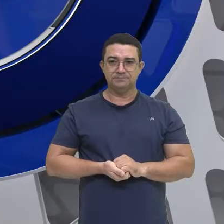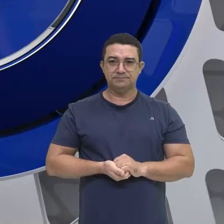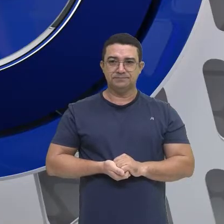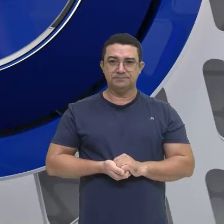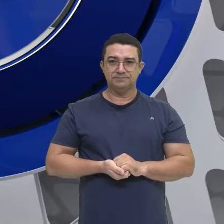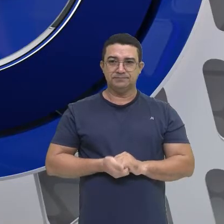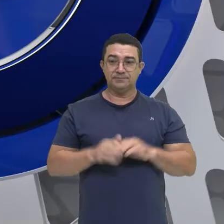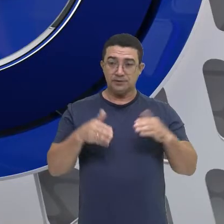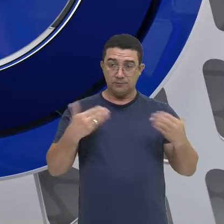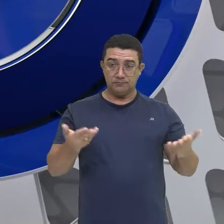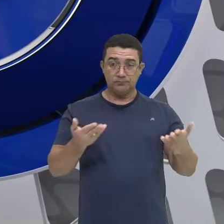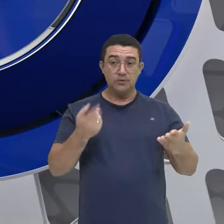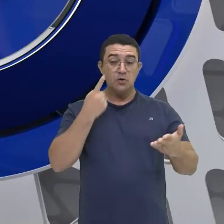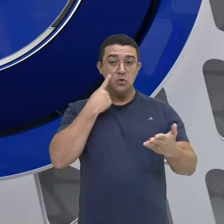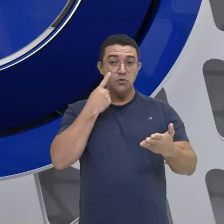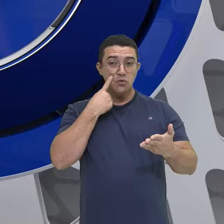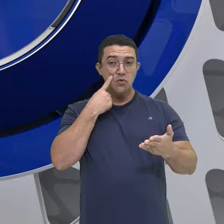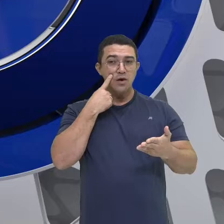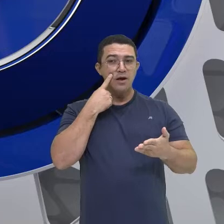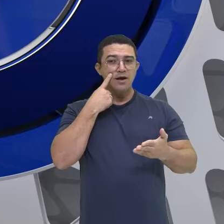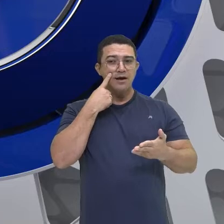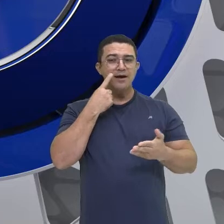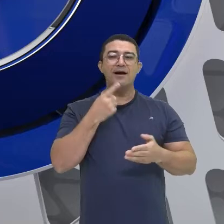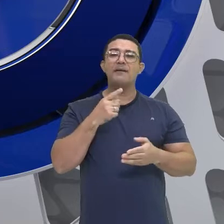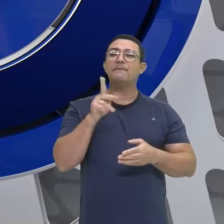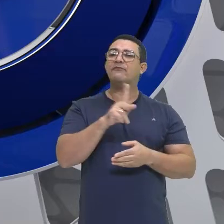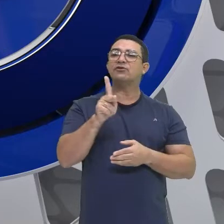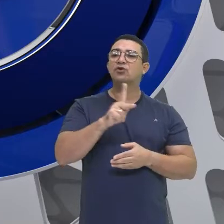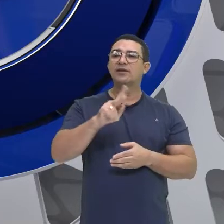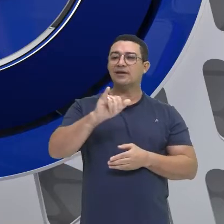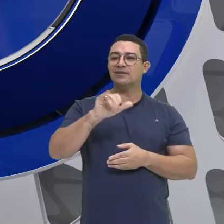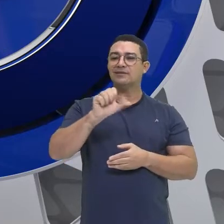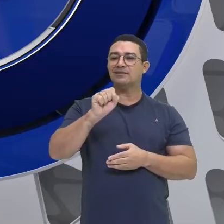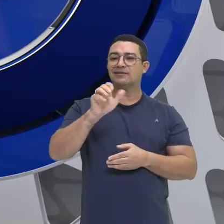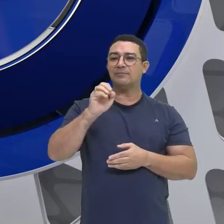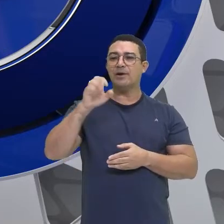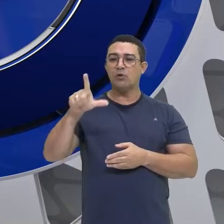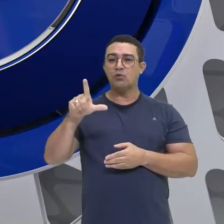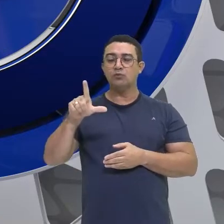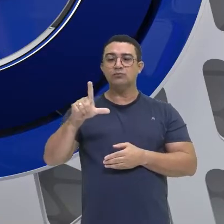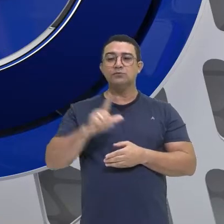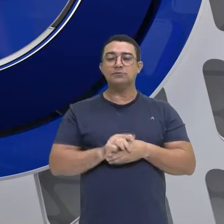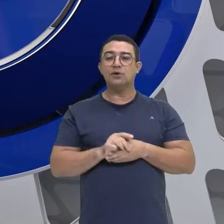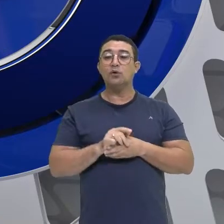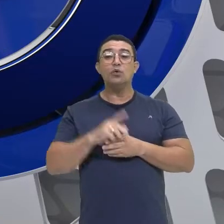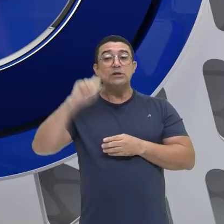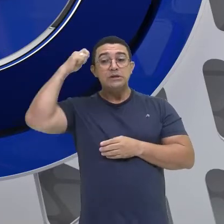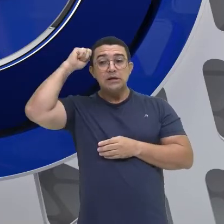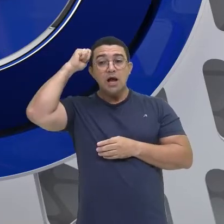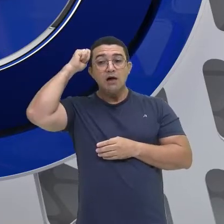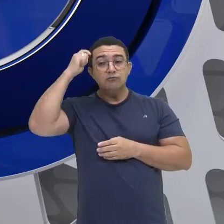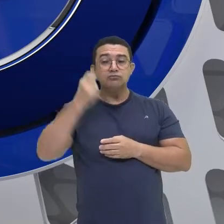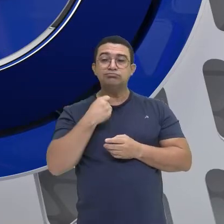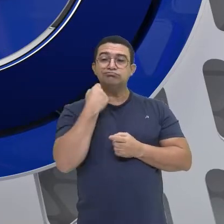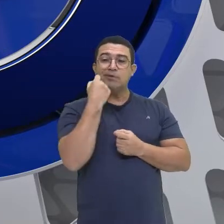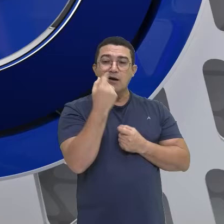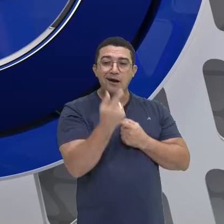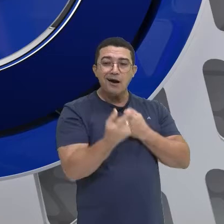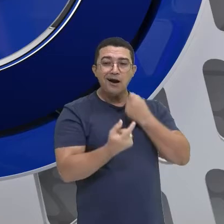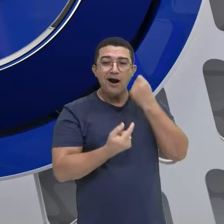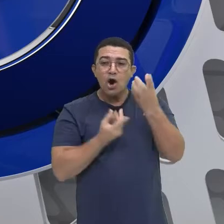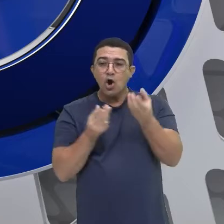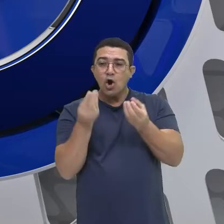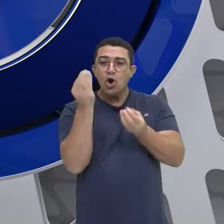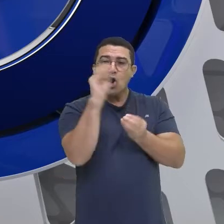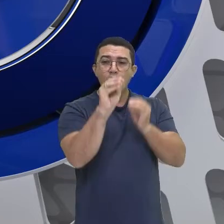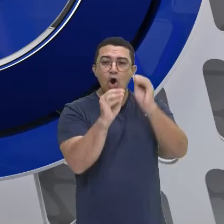Então, a gente viu aí, conforme a professora Isabel falou para a gente, como eles foram inserindo a cultura deles, né, os africanos, no meio